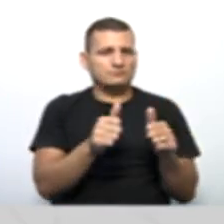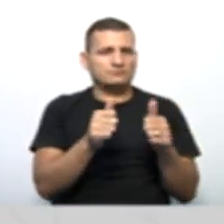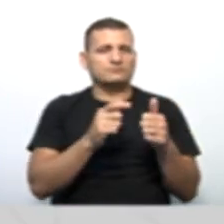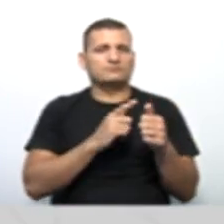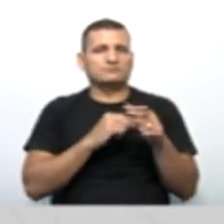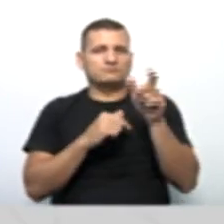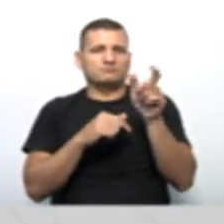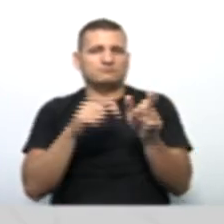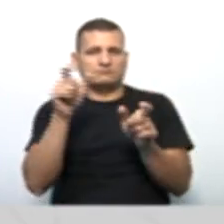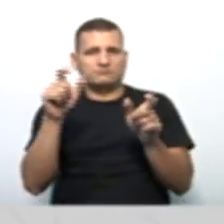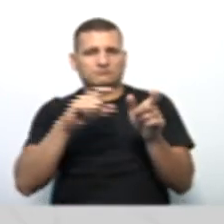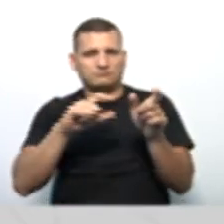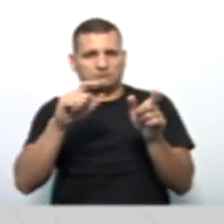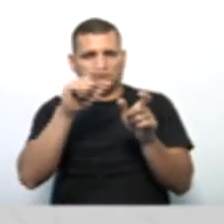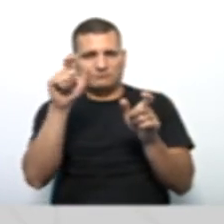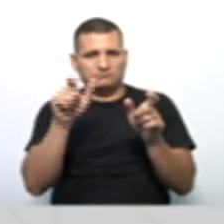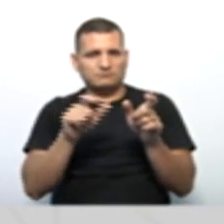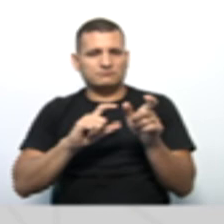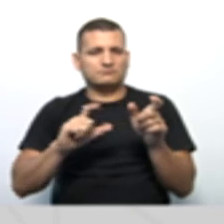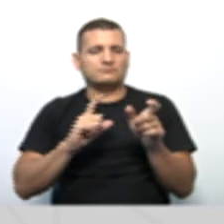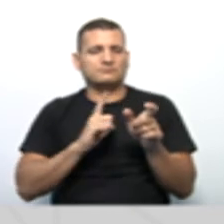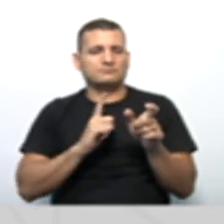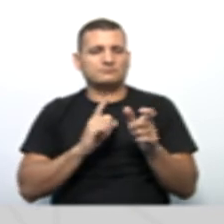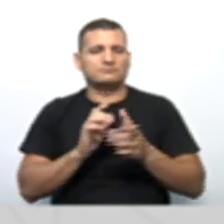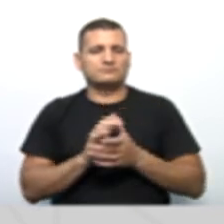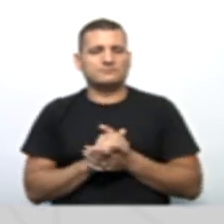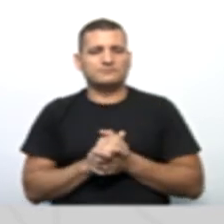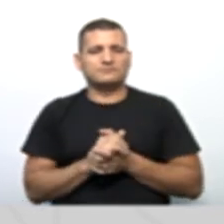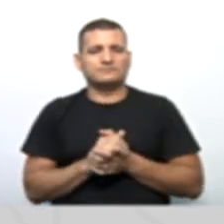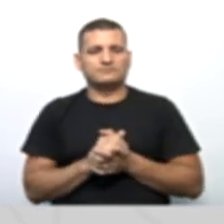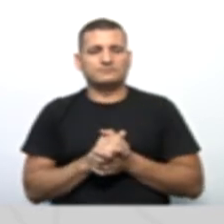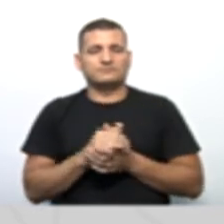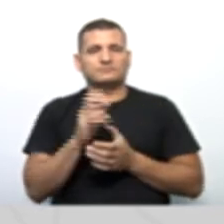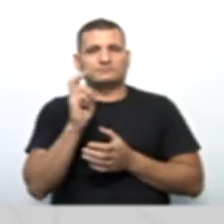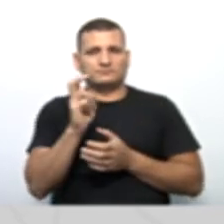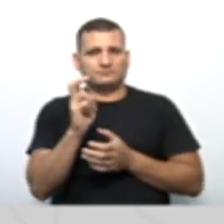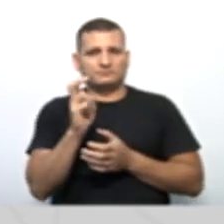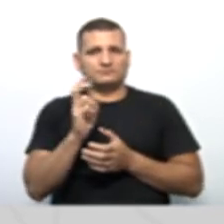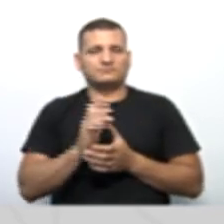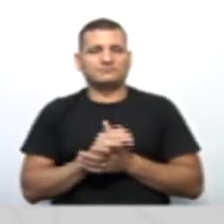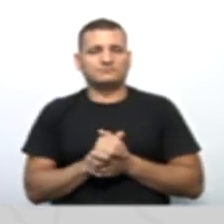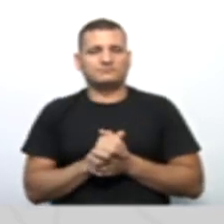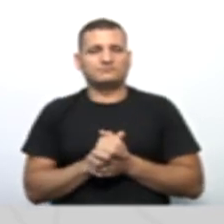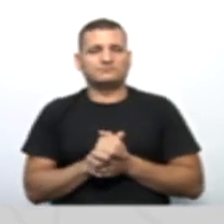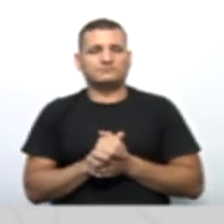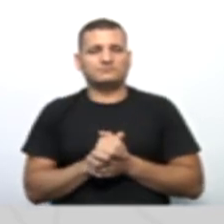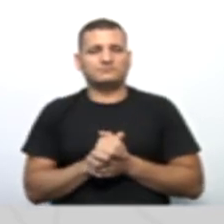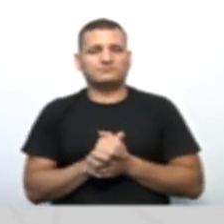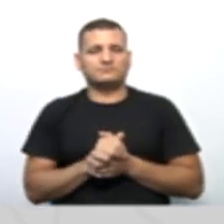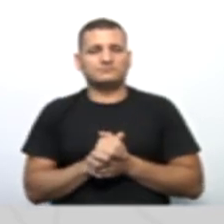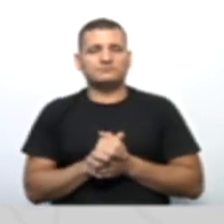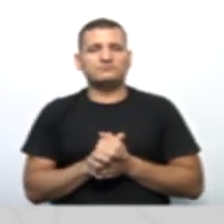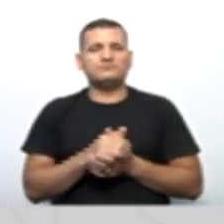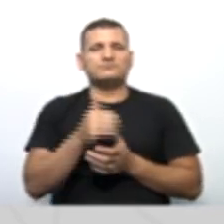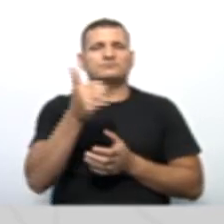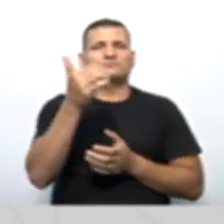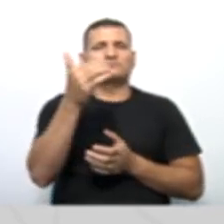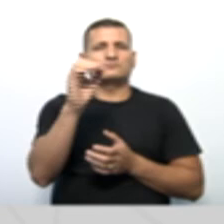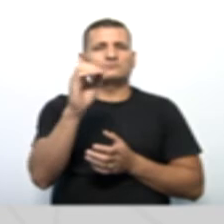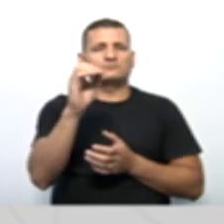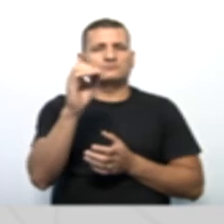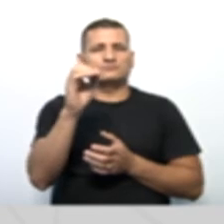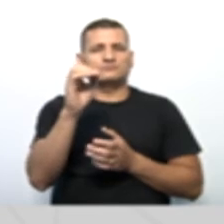colunas é bem isso é bacana bem bacana o livro ea cinco de forma sucinta as 10 heurística de